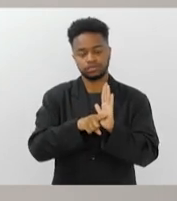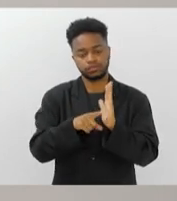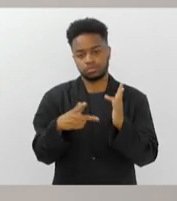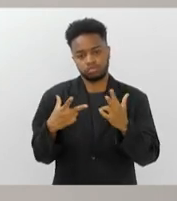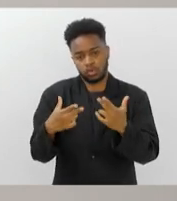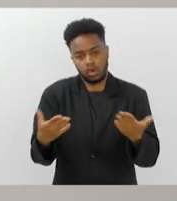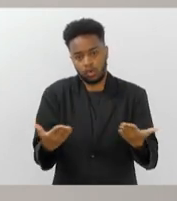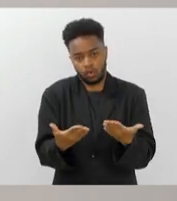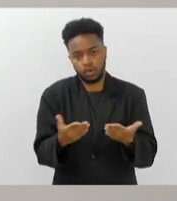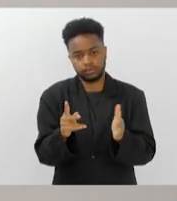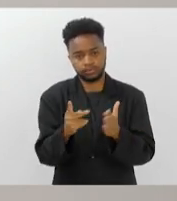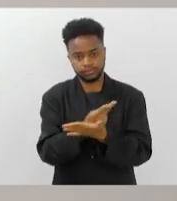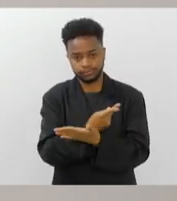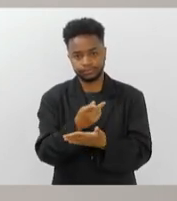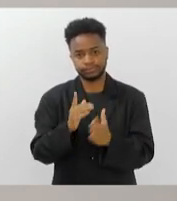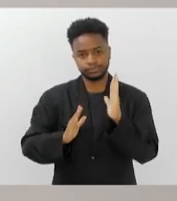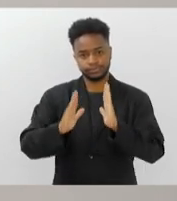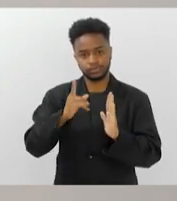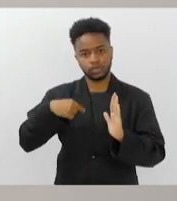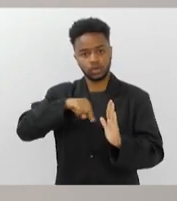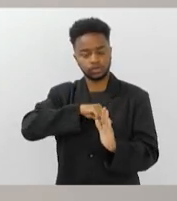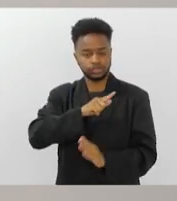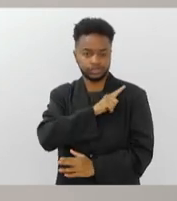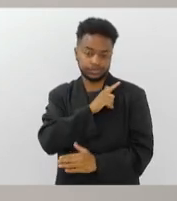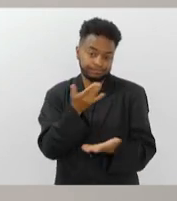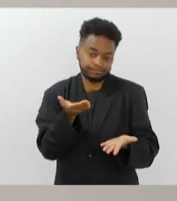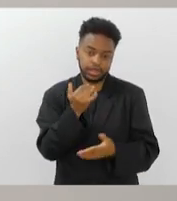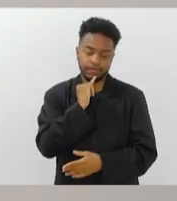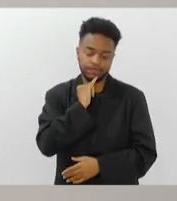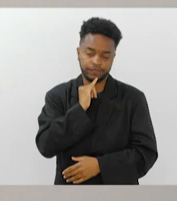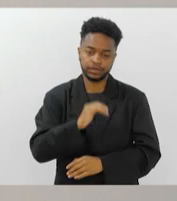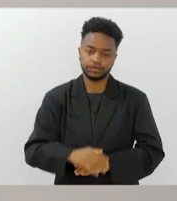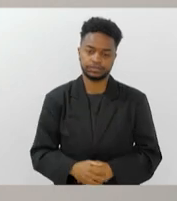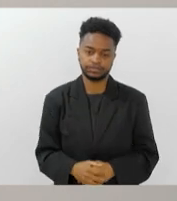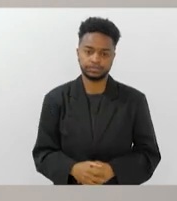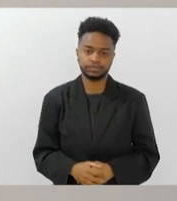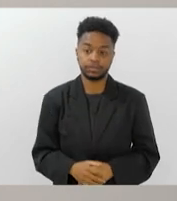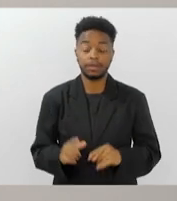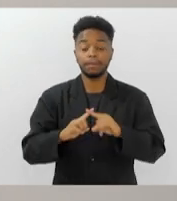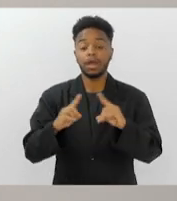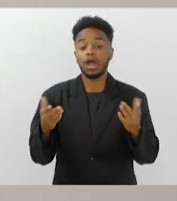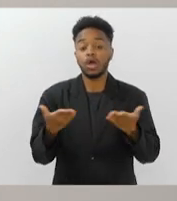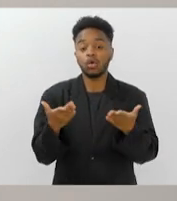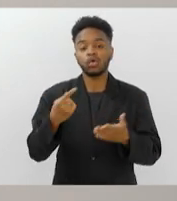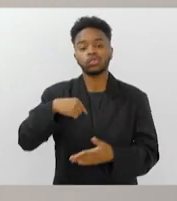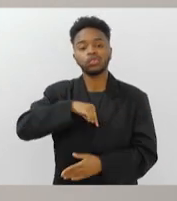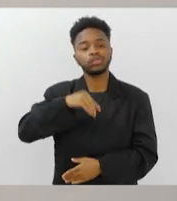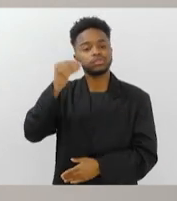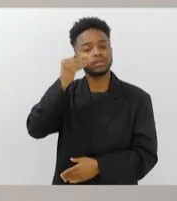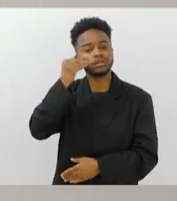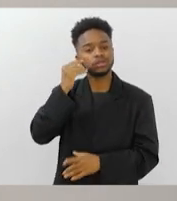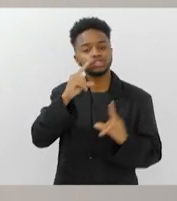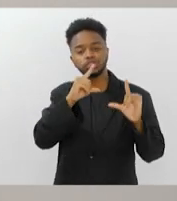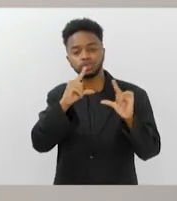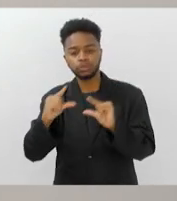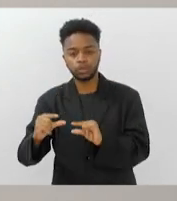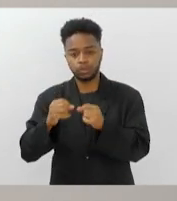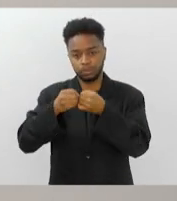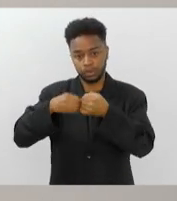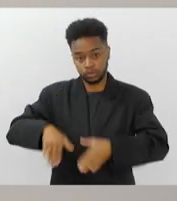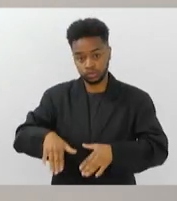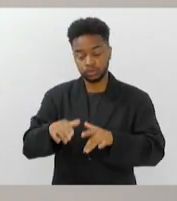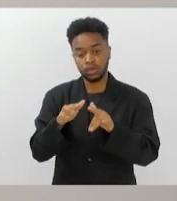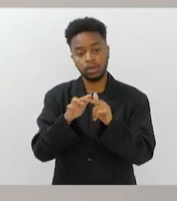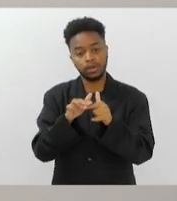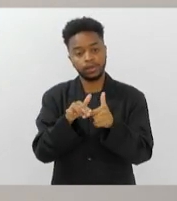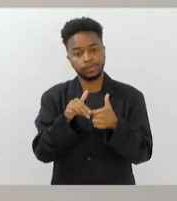para pra nossa gestão infelizmente e assim um momento é que a gente tá tentando diminuir eh reduzir danos com relação